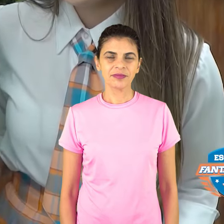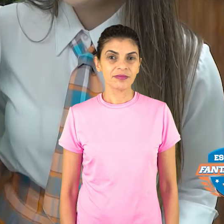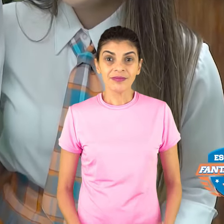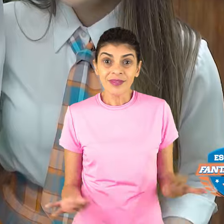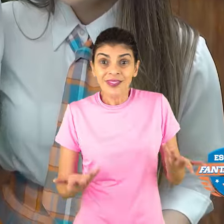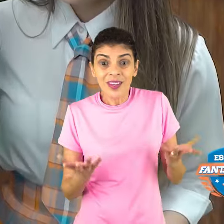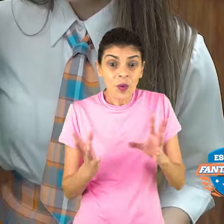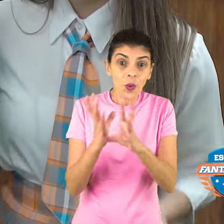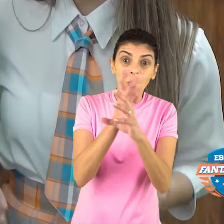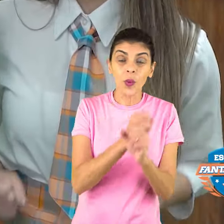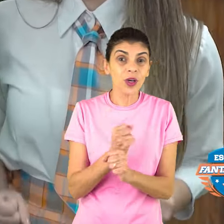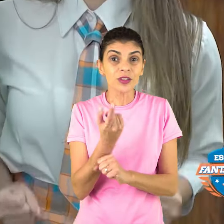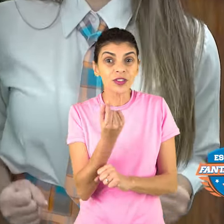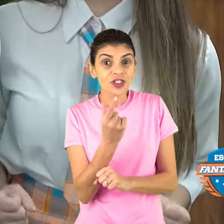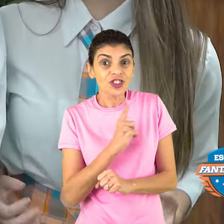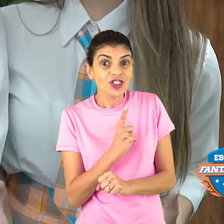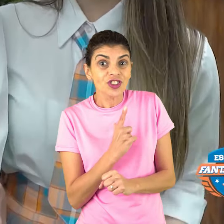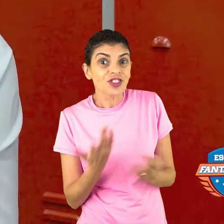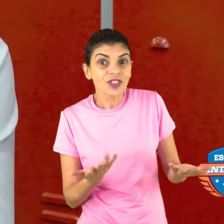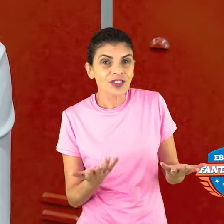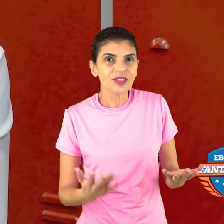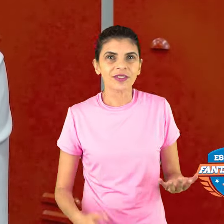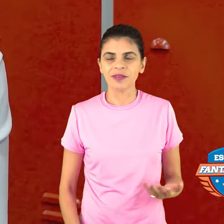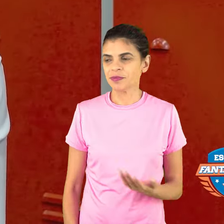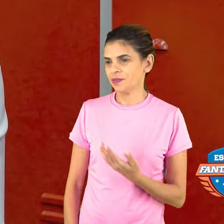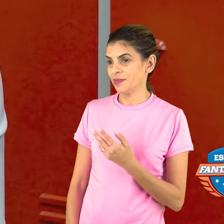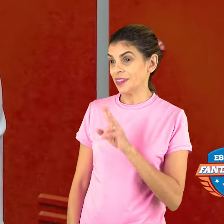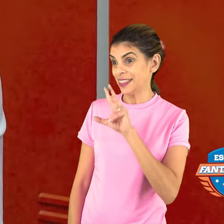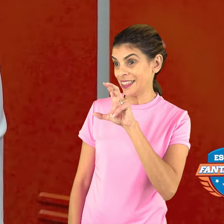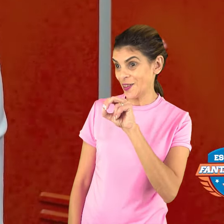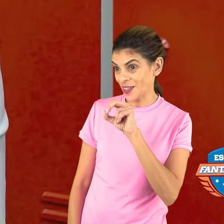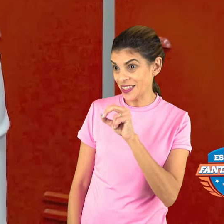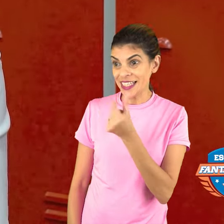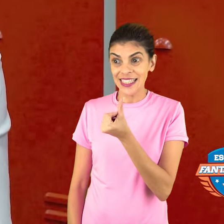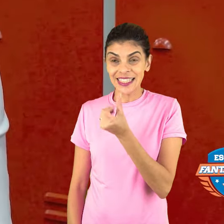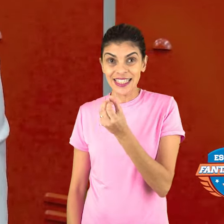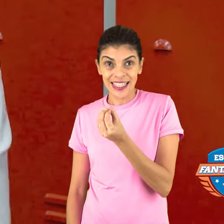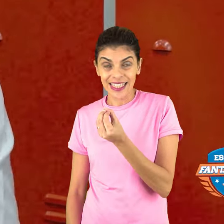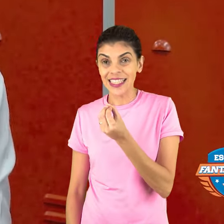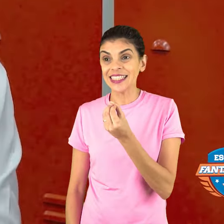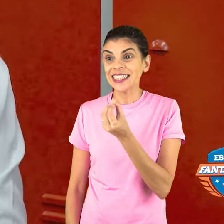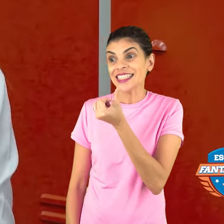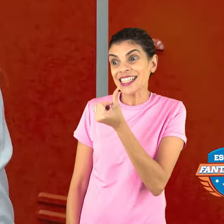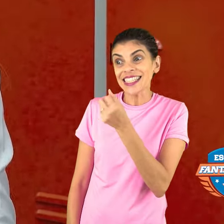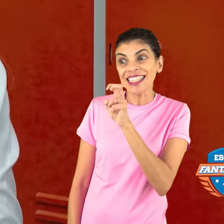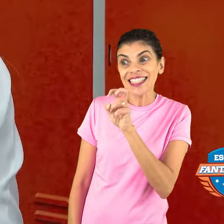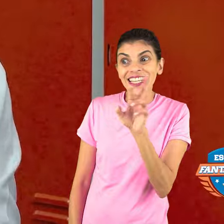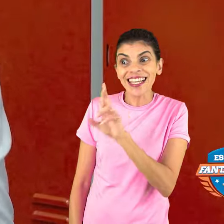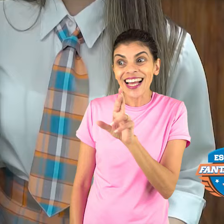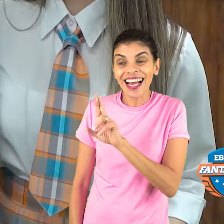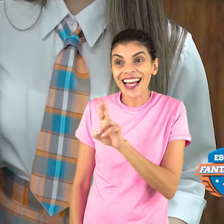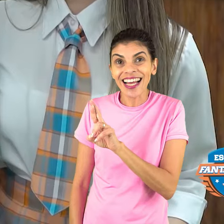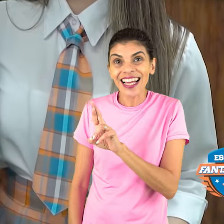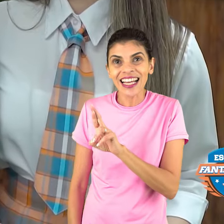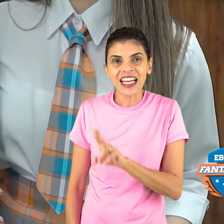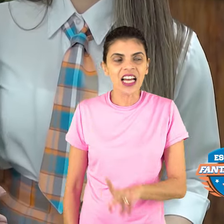E aí, Ana, quanto de dinheiro tem aí? 50, 60, 65